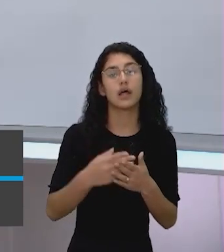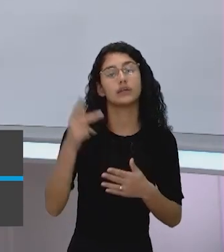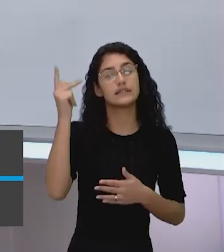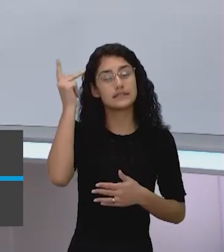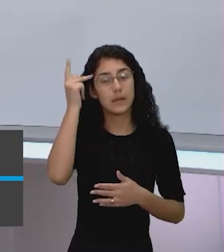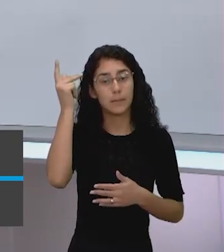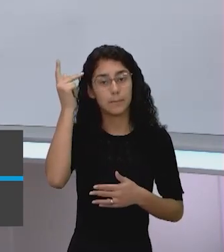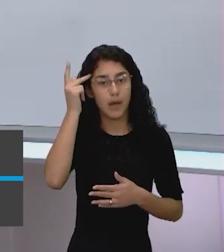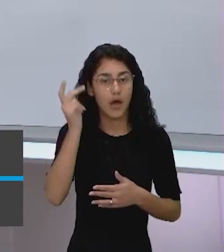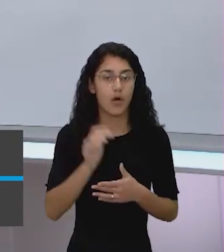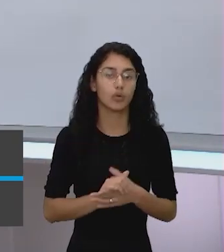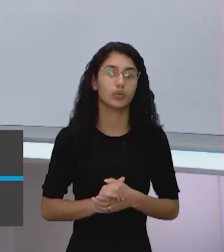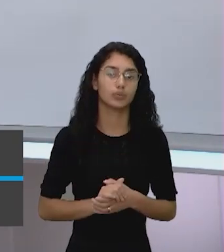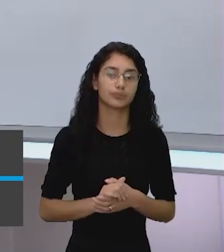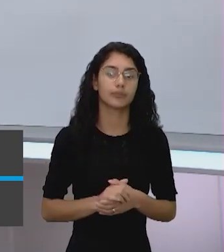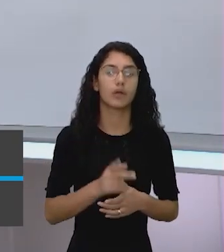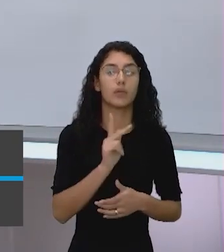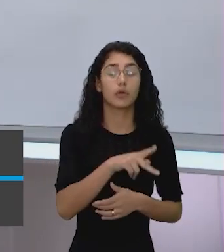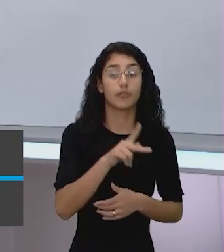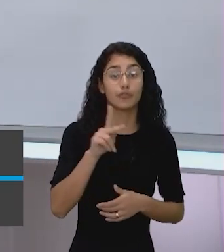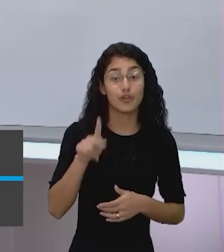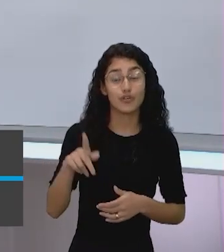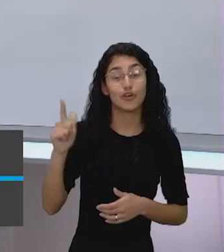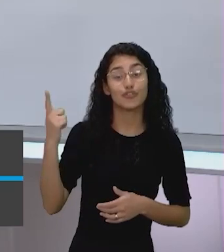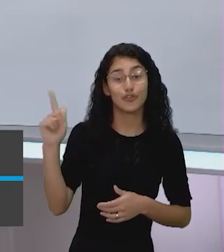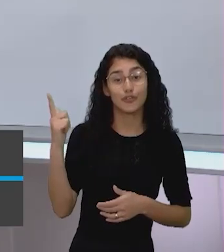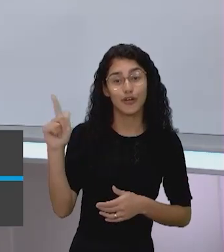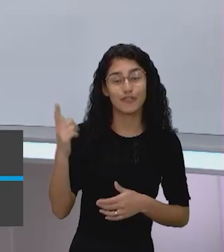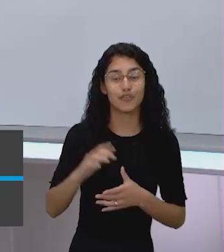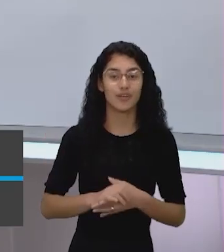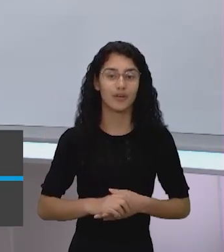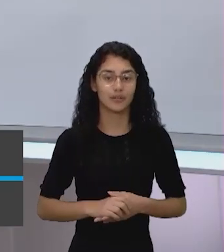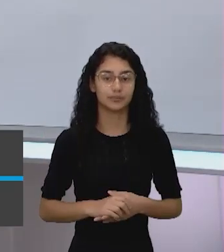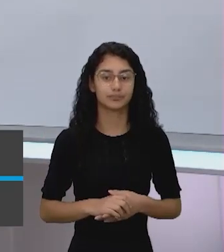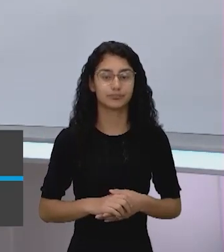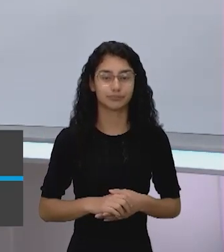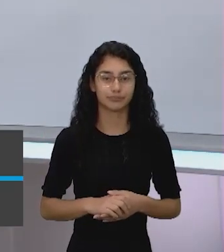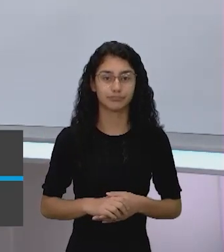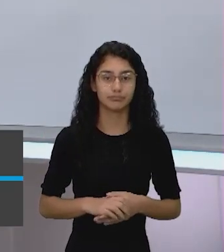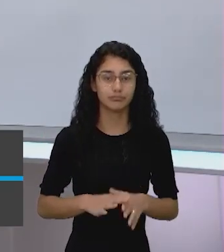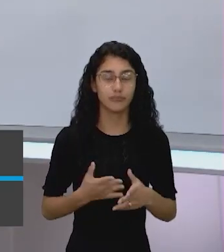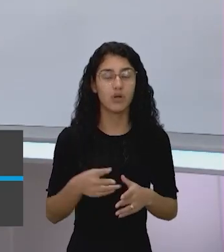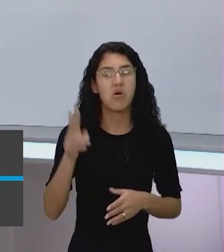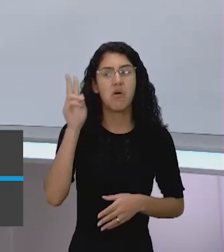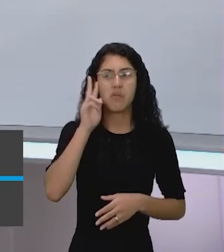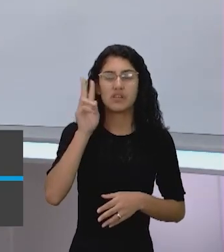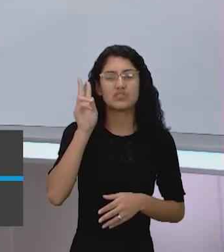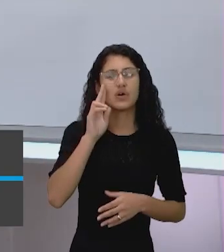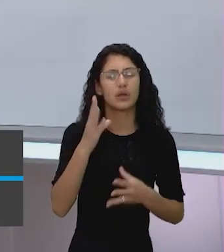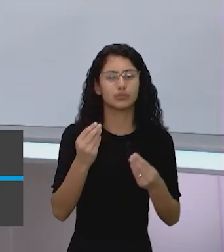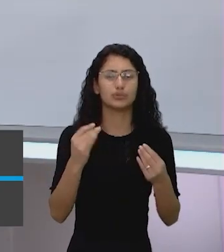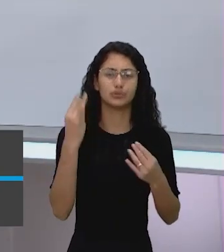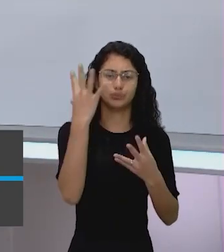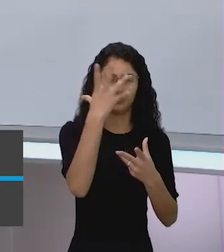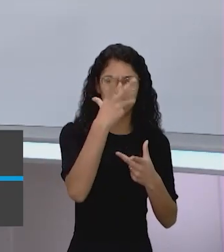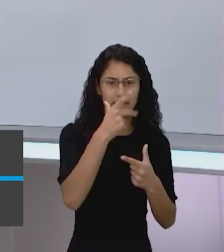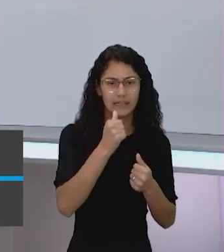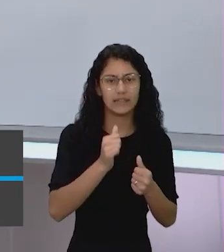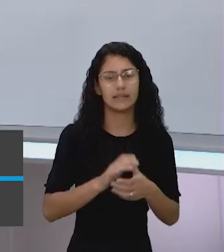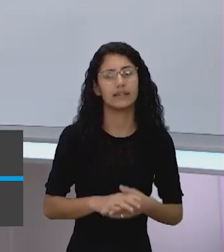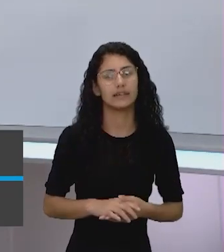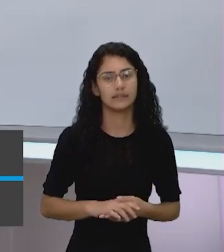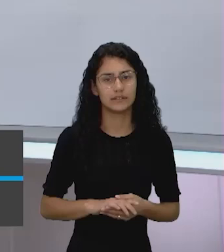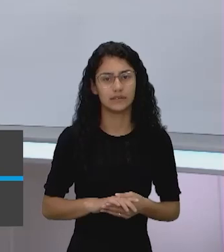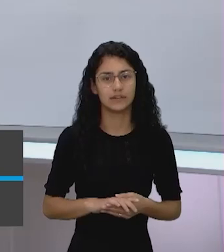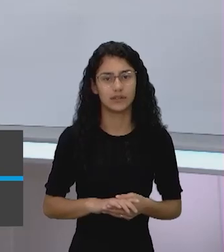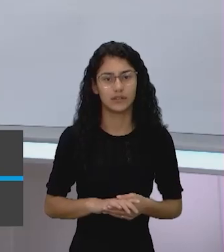se tornou professor de Geografia. Olha só, então essa é uma história muito linda, né? Muito extensa, porque é